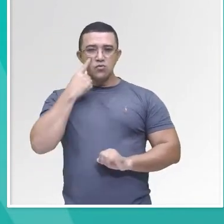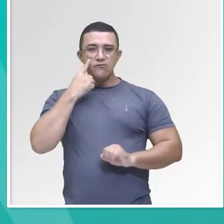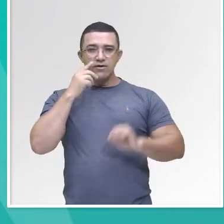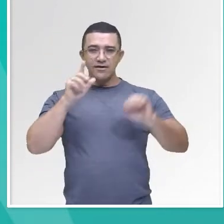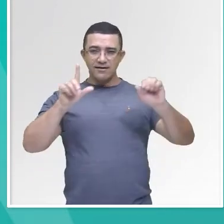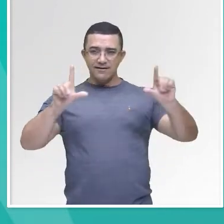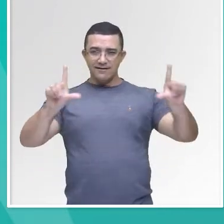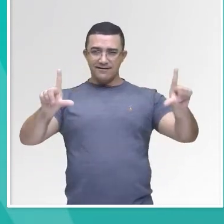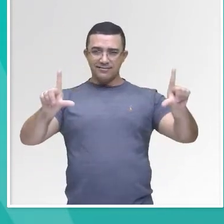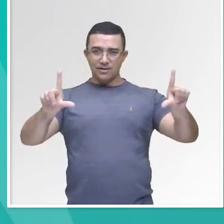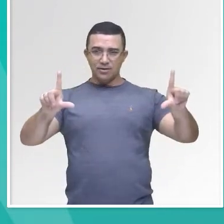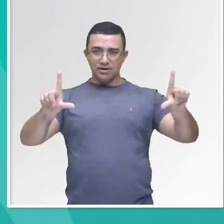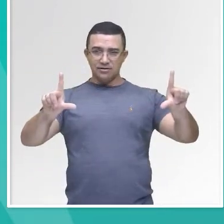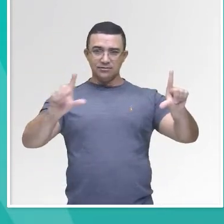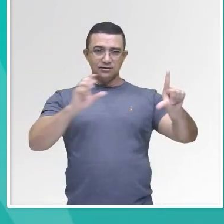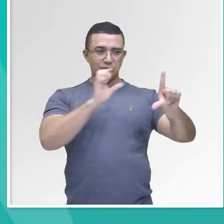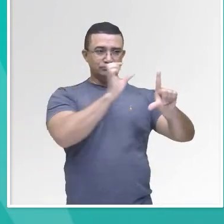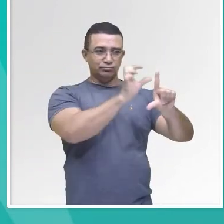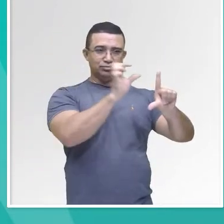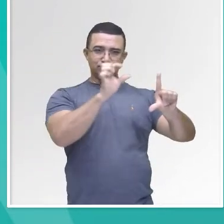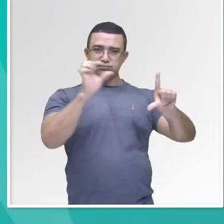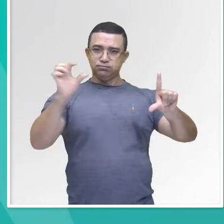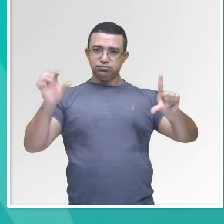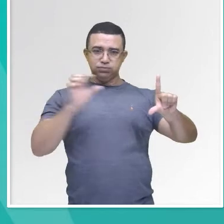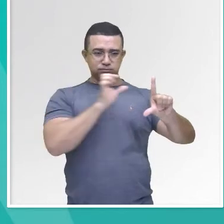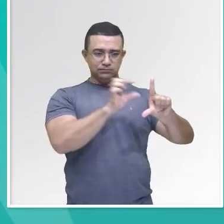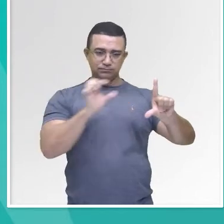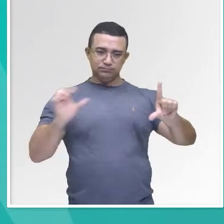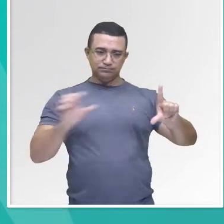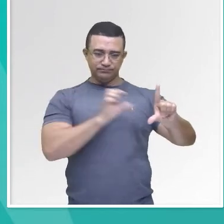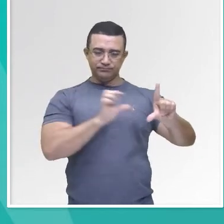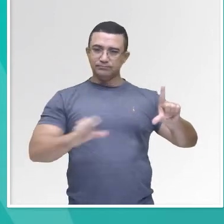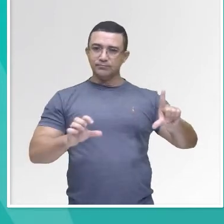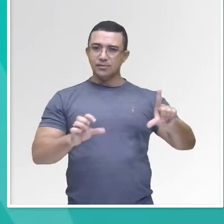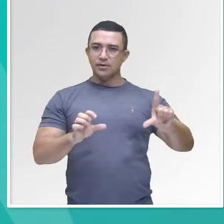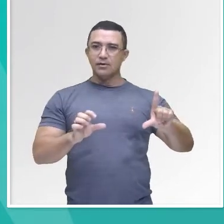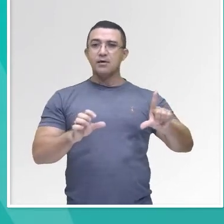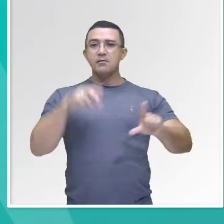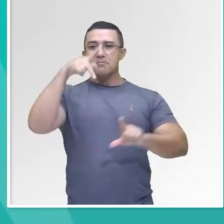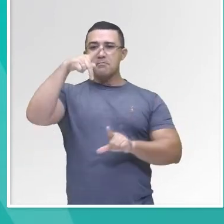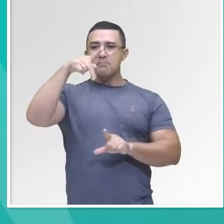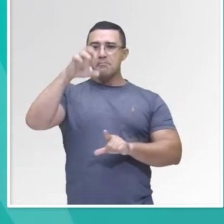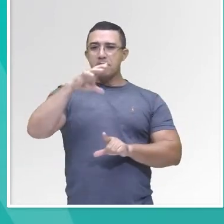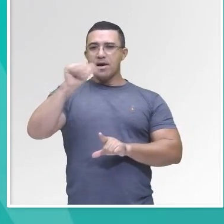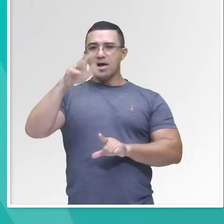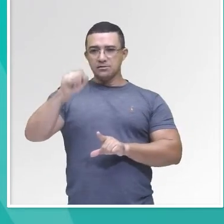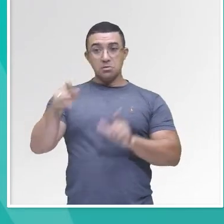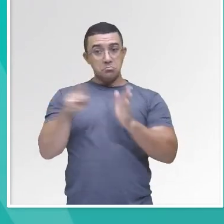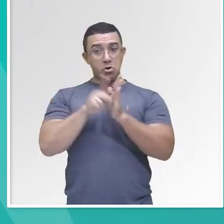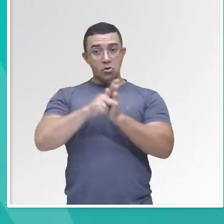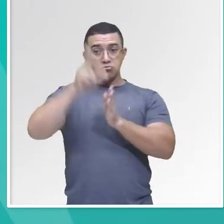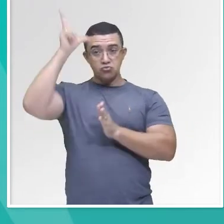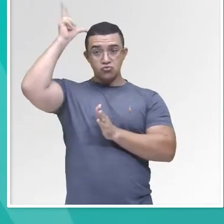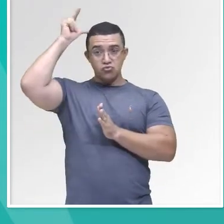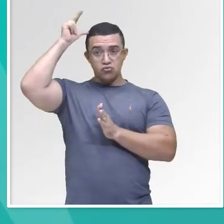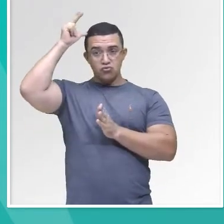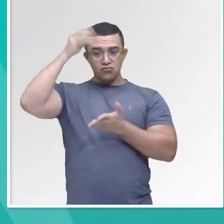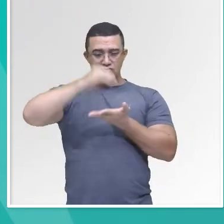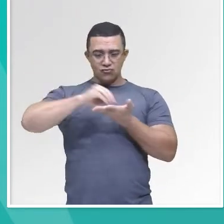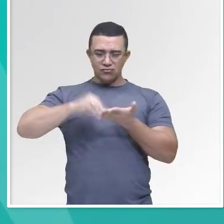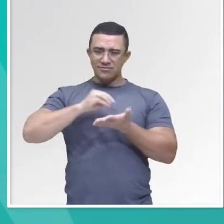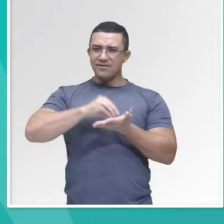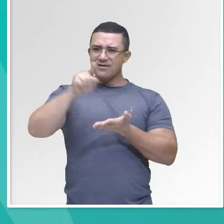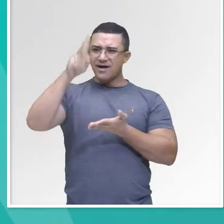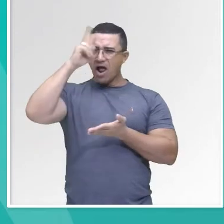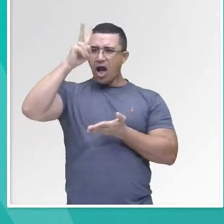tabuleiro quanto as peças do xadrez. E falando em peças, vocês lembram quais são as peças que compõem